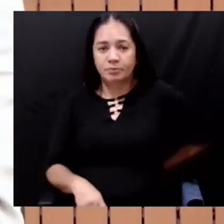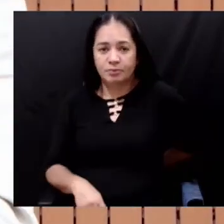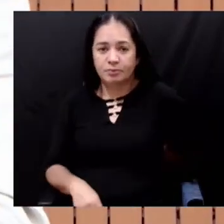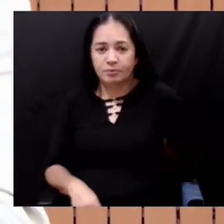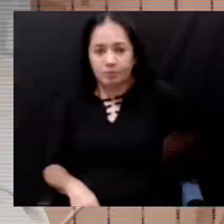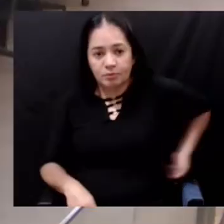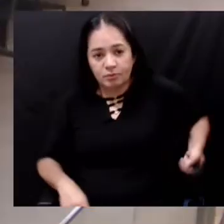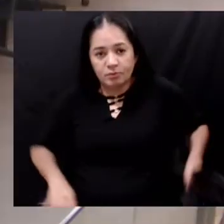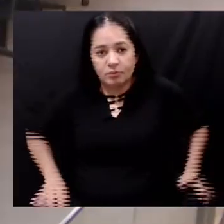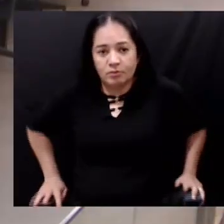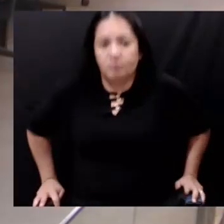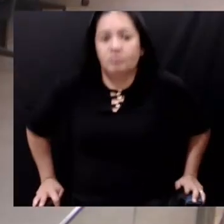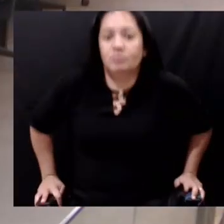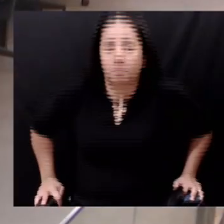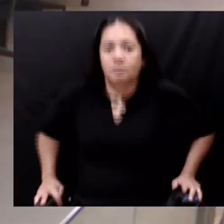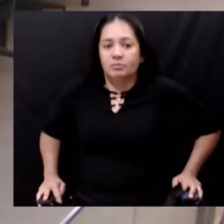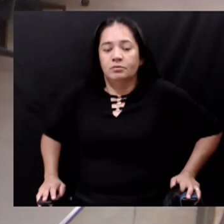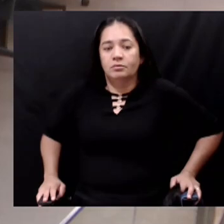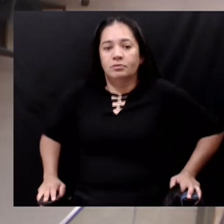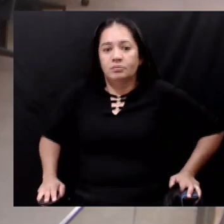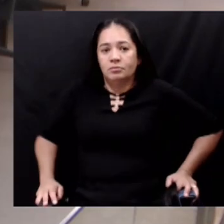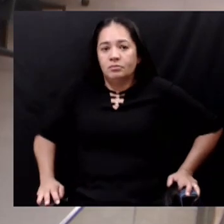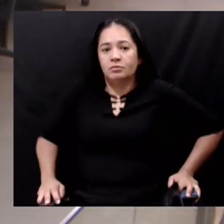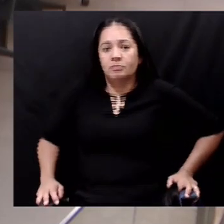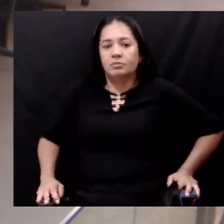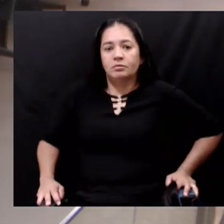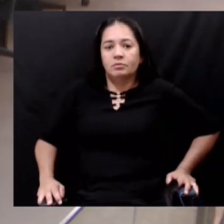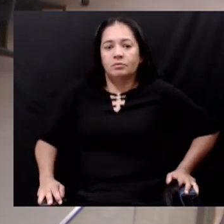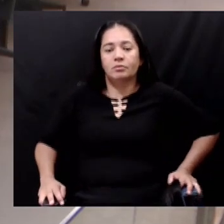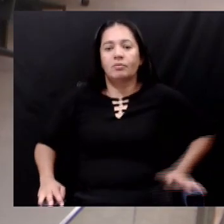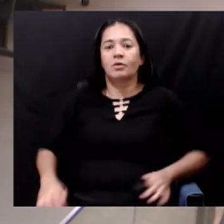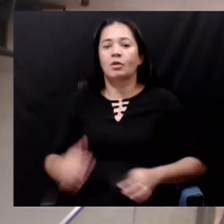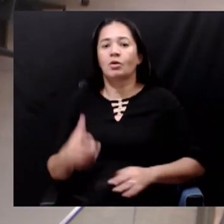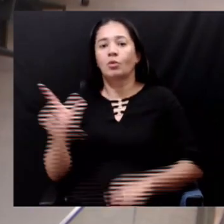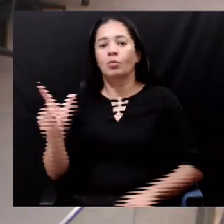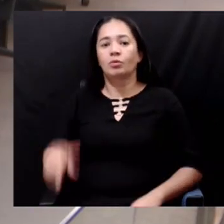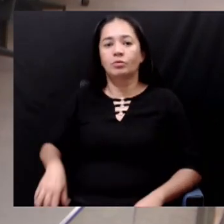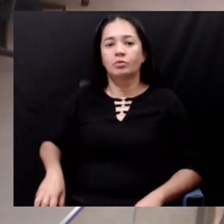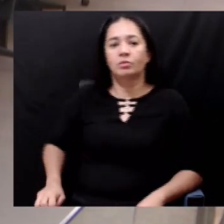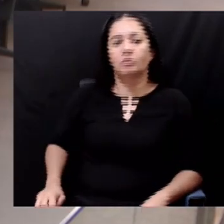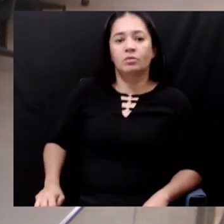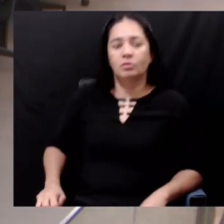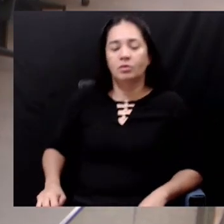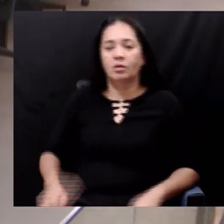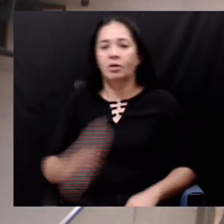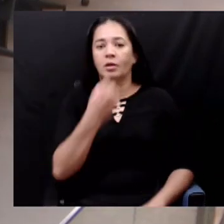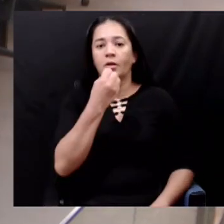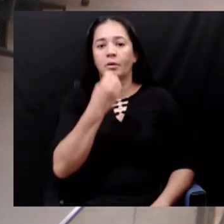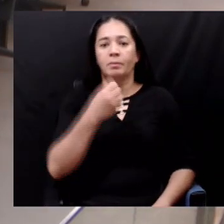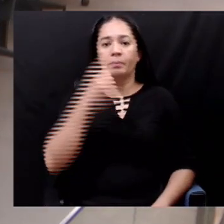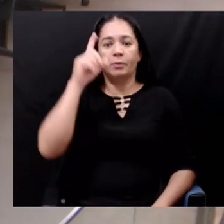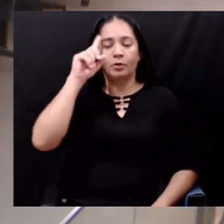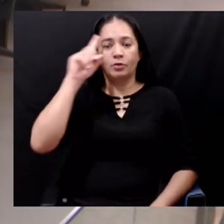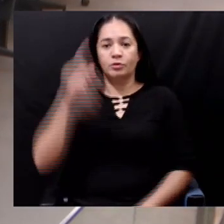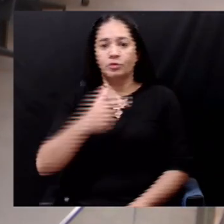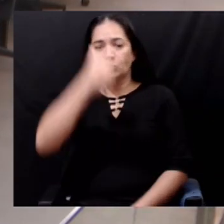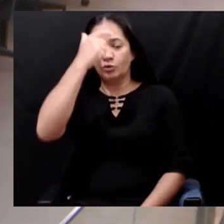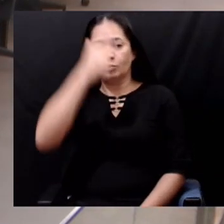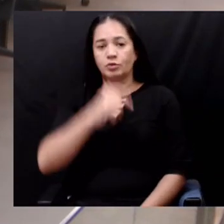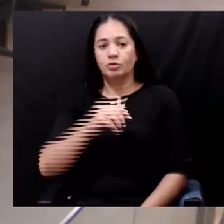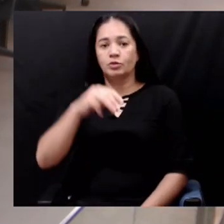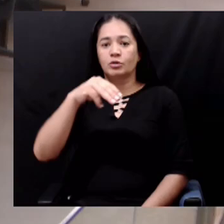Próxima. Bom dia, Kleber. Eu sou a Márcia Anacleto, sou